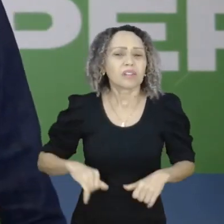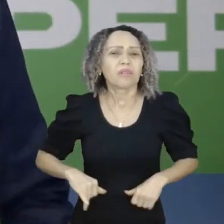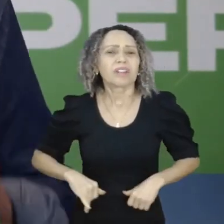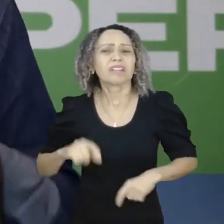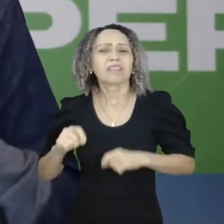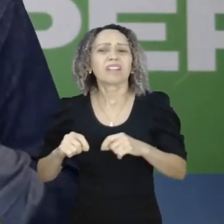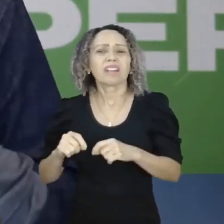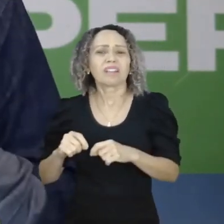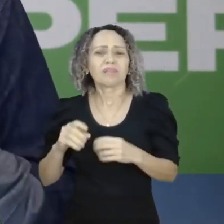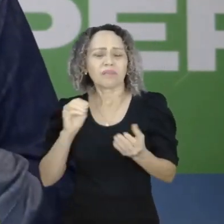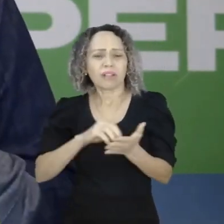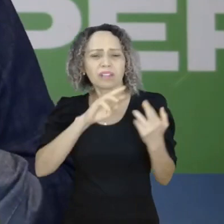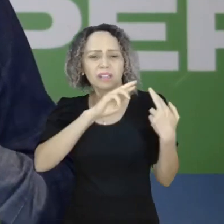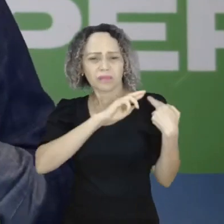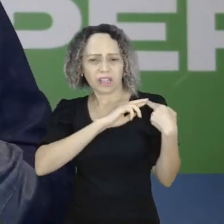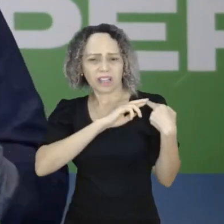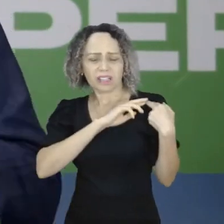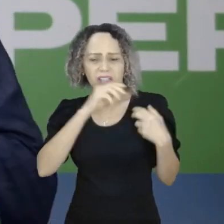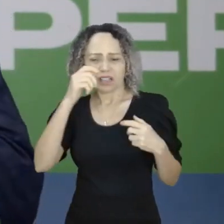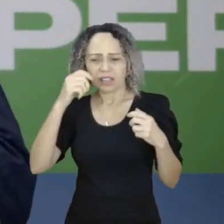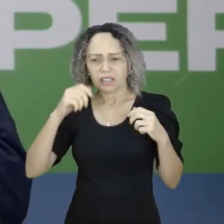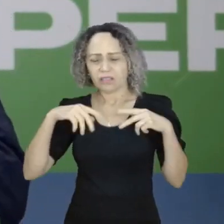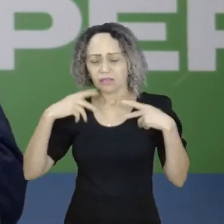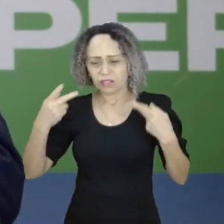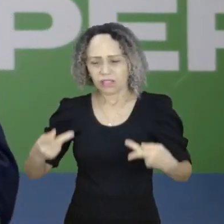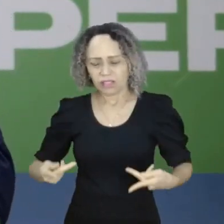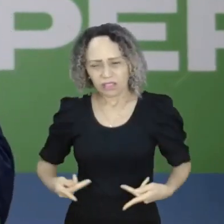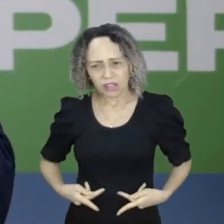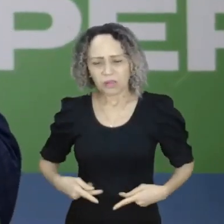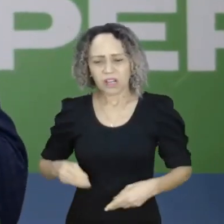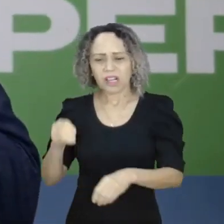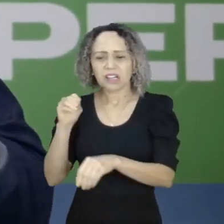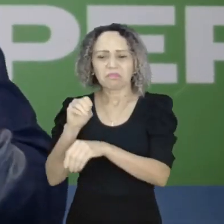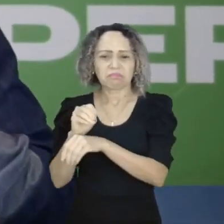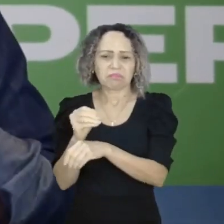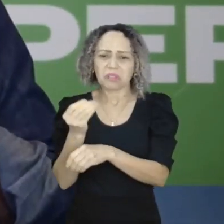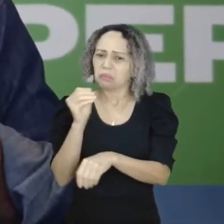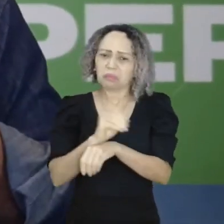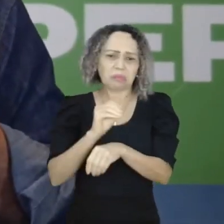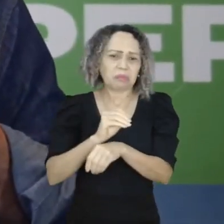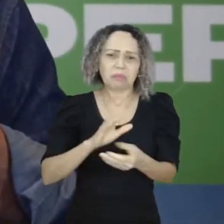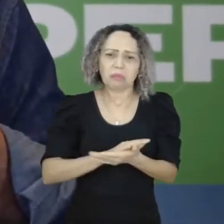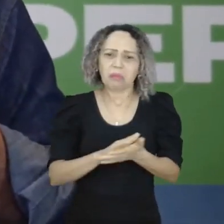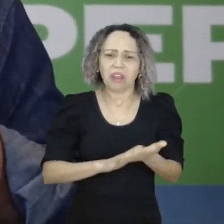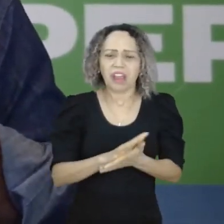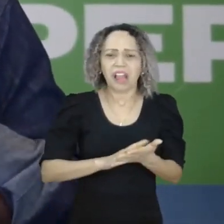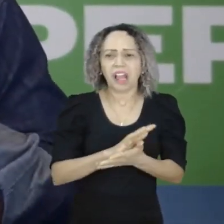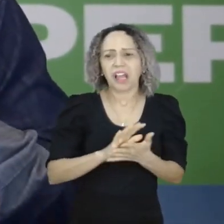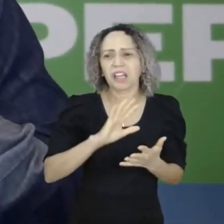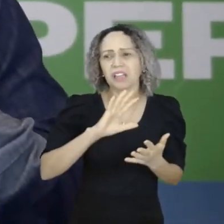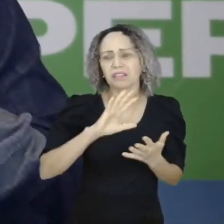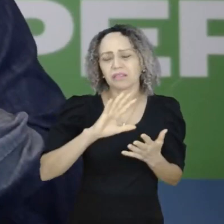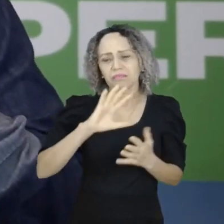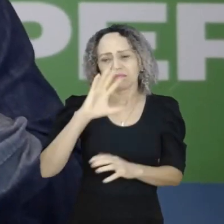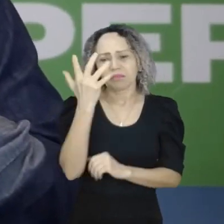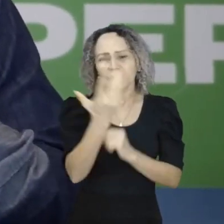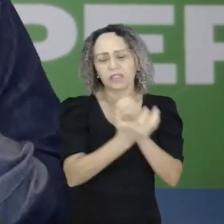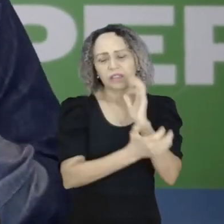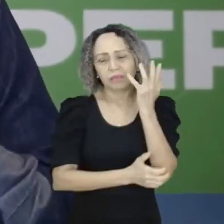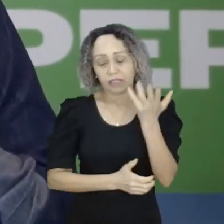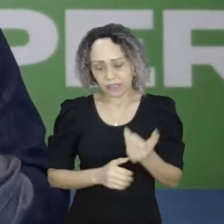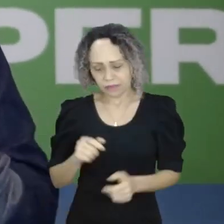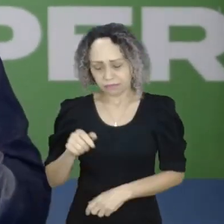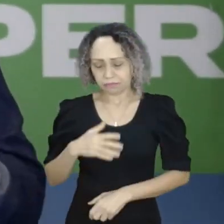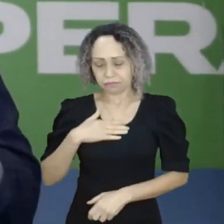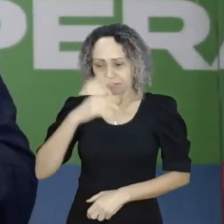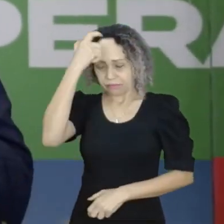vive. Aqui. Daniel Catalão, RTP, Televisão de Portugal.